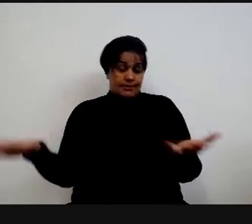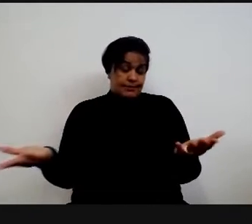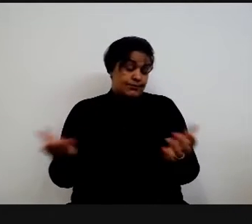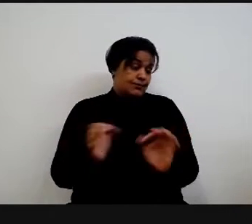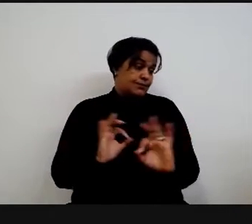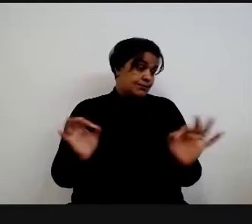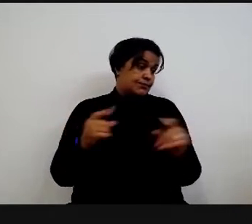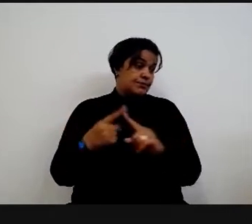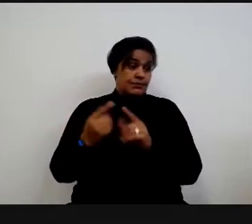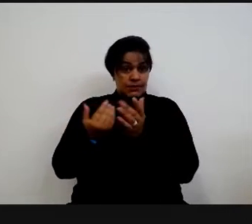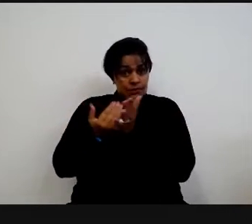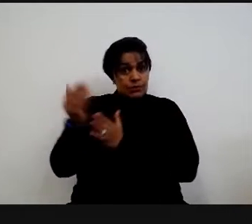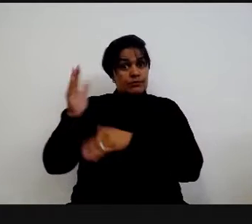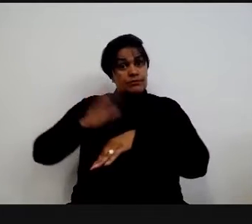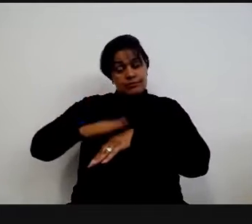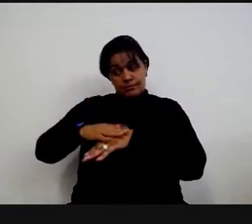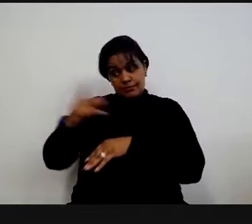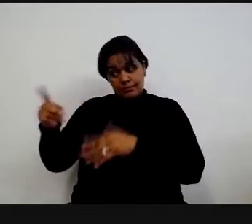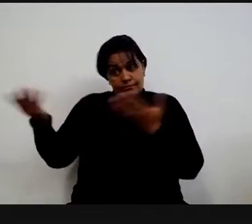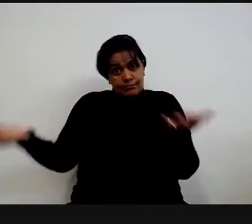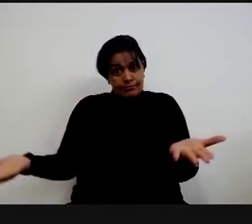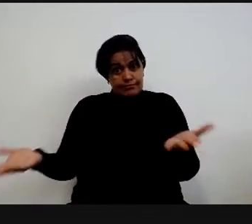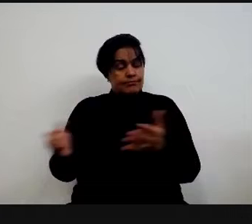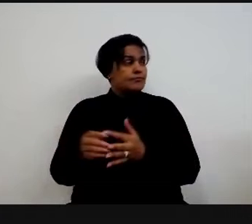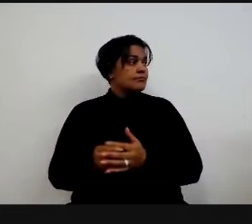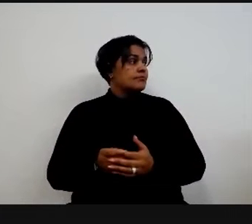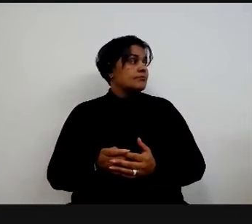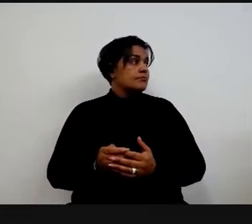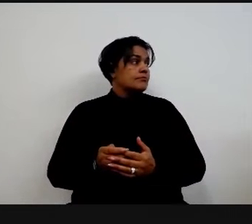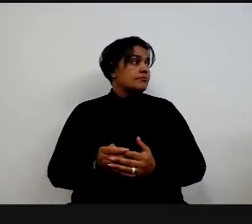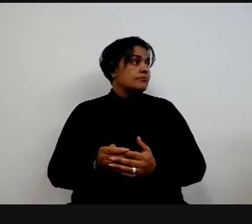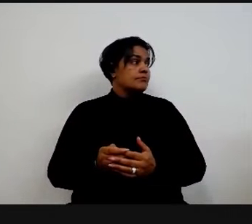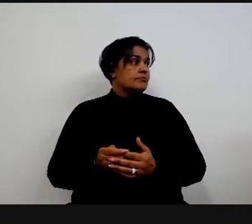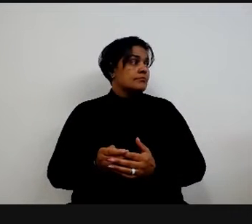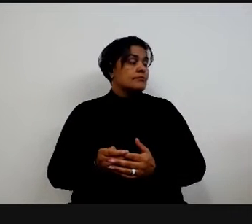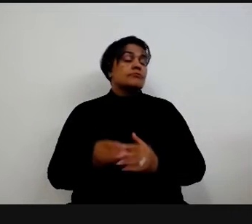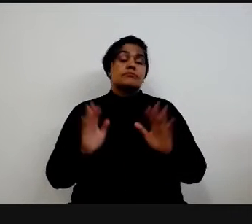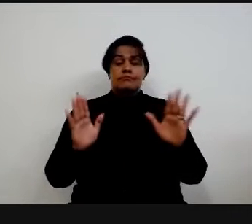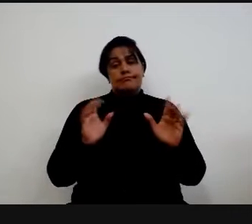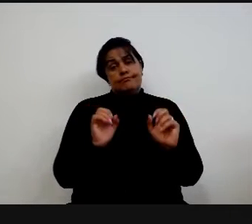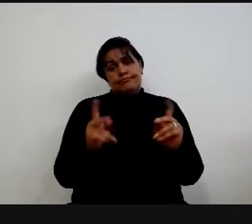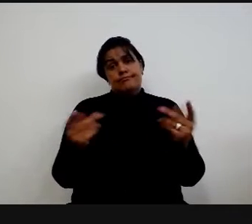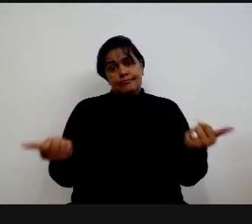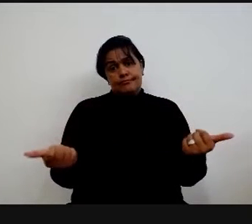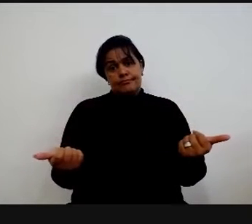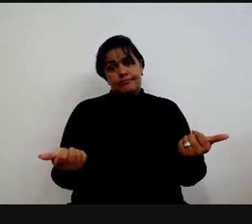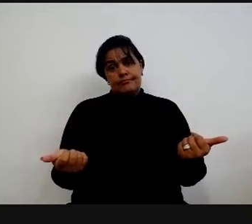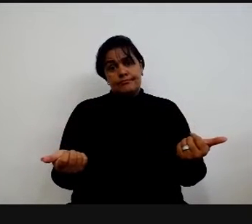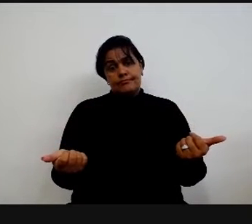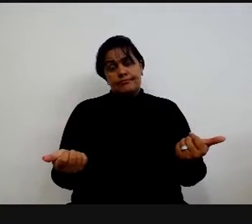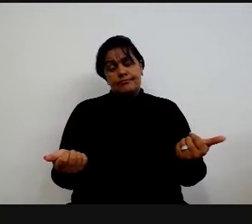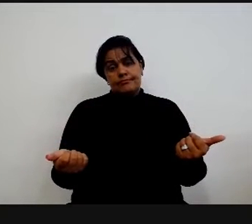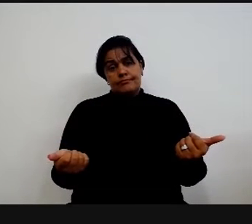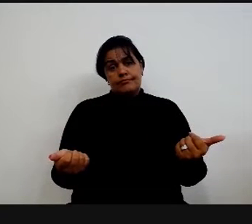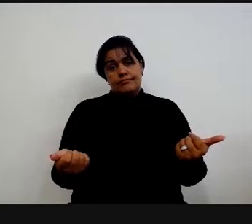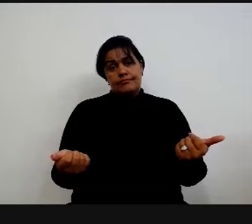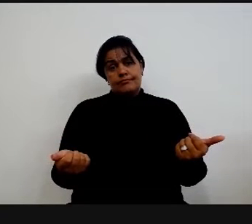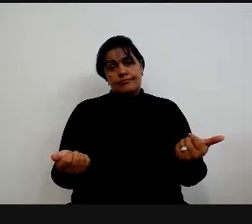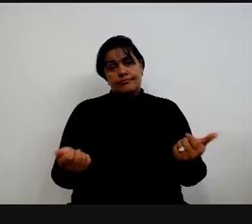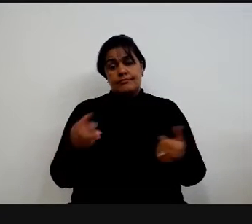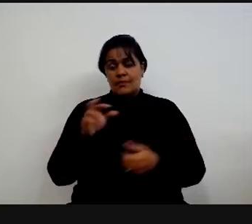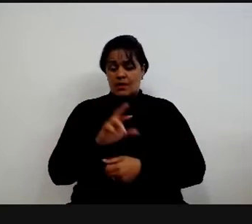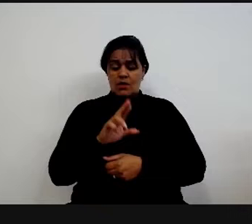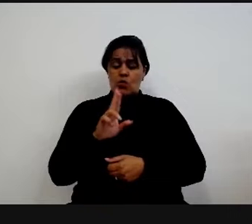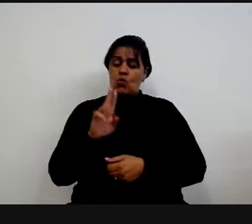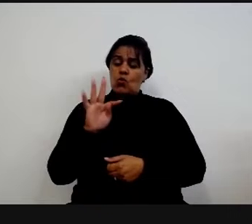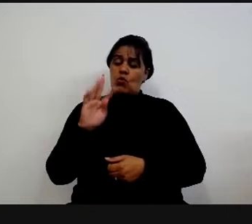Mas porque também começou lá, começou antes da gente, né, Ruth? Mas tudo bem, mas estamos lá. E Minas mesmo, Ruth é